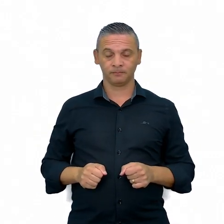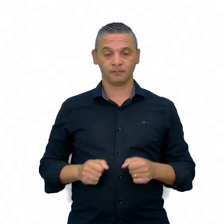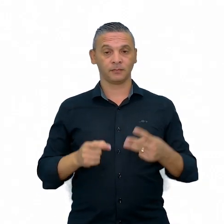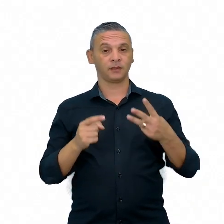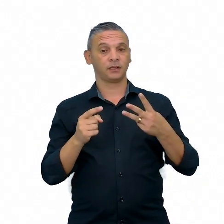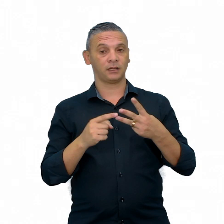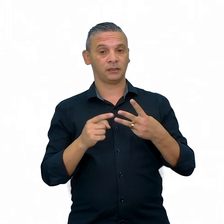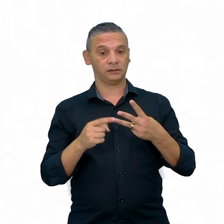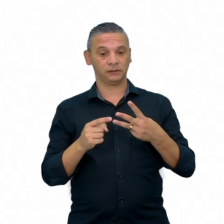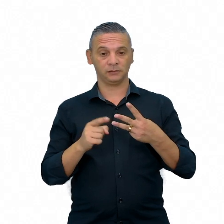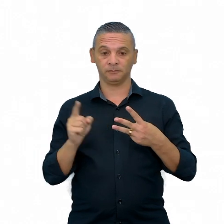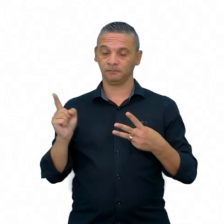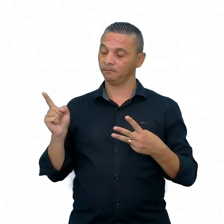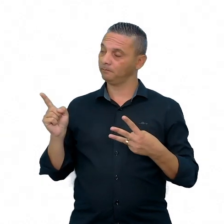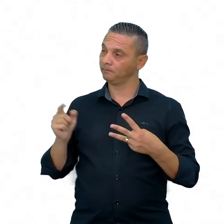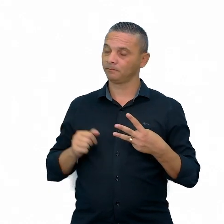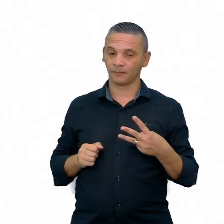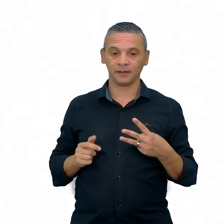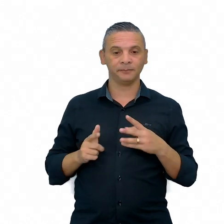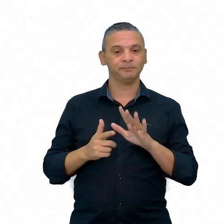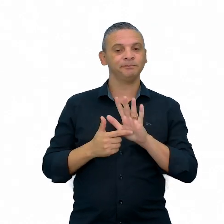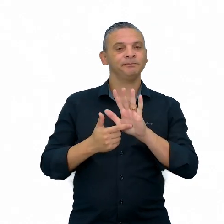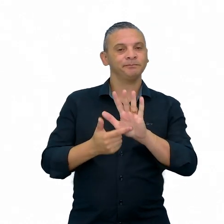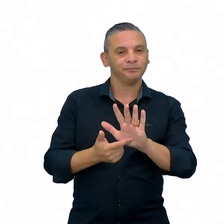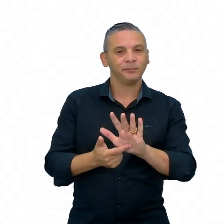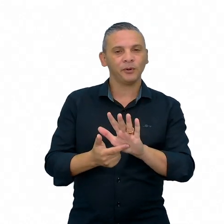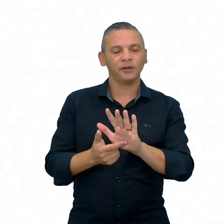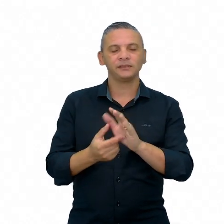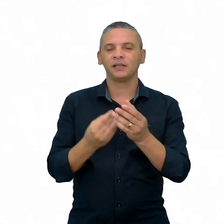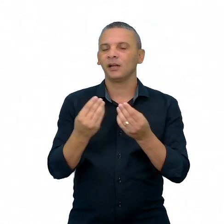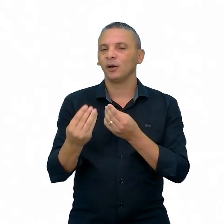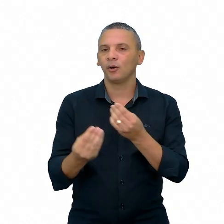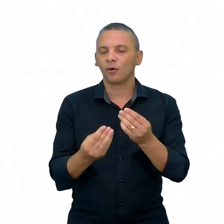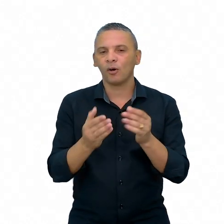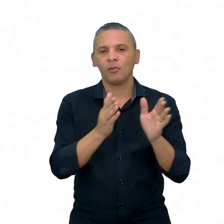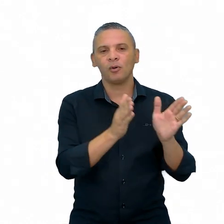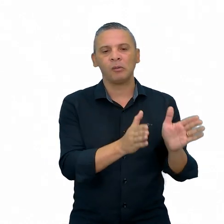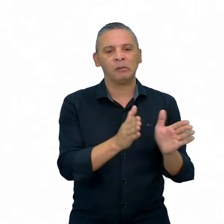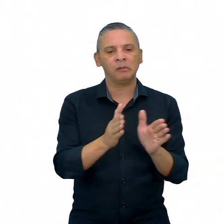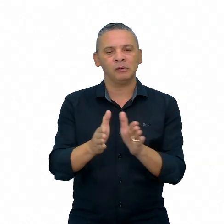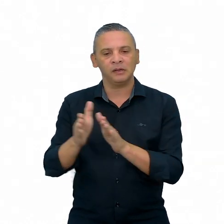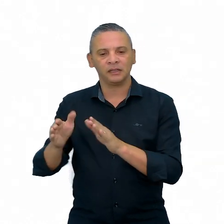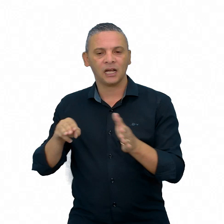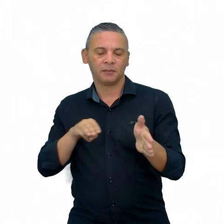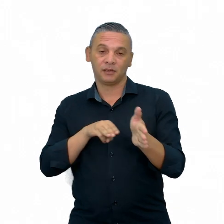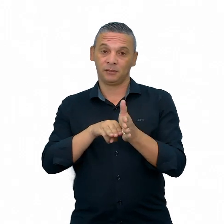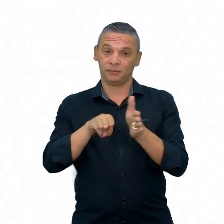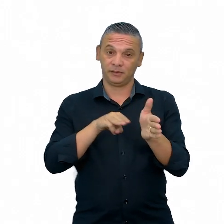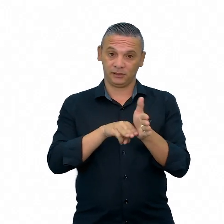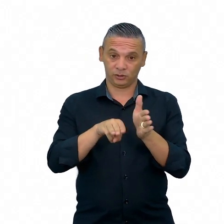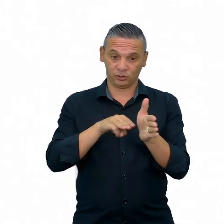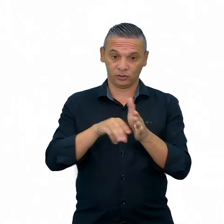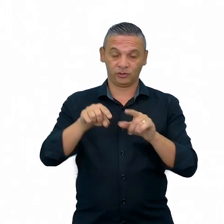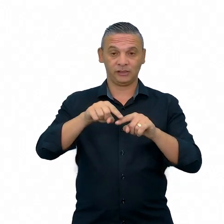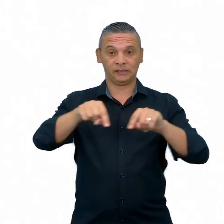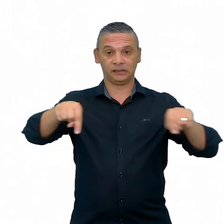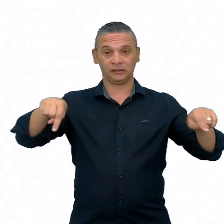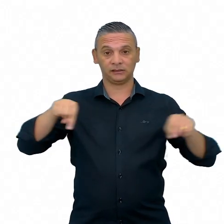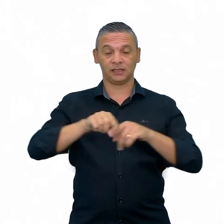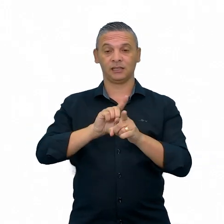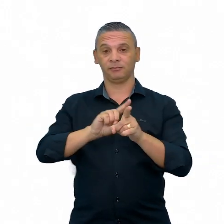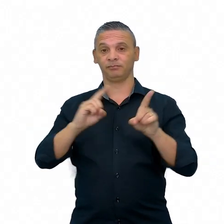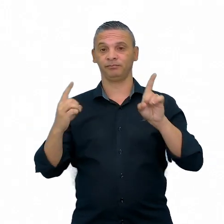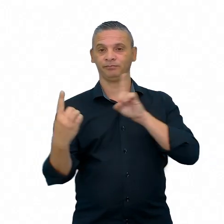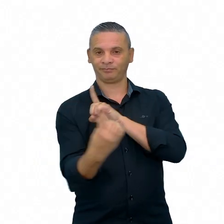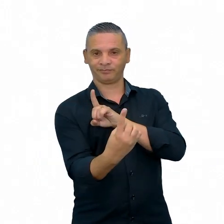O terceiro momento é a apresentação dessas etapas envolvendo a metodologia ativa Sala de Aula Invertida,